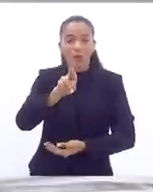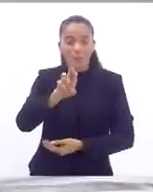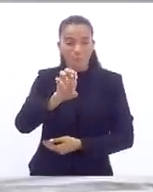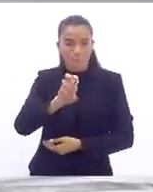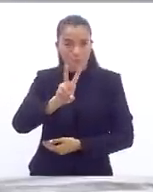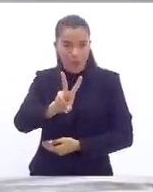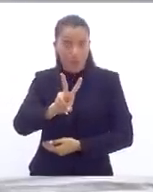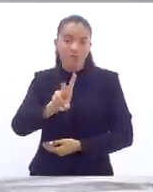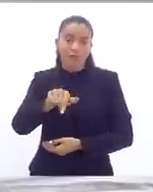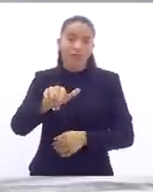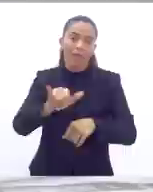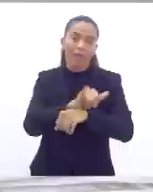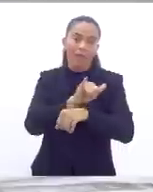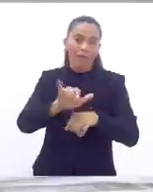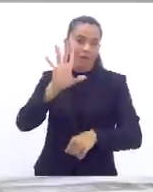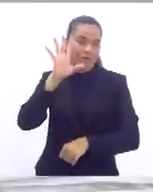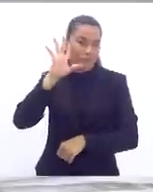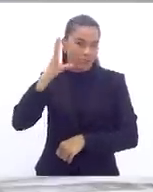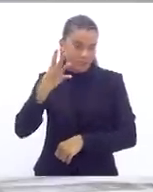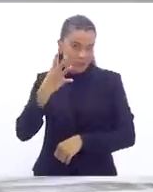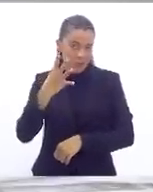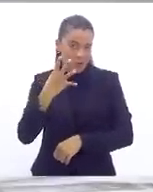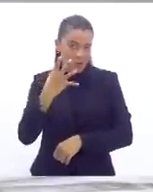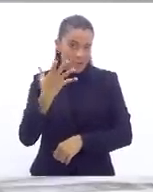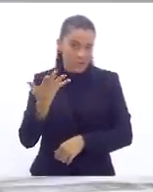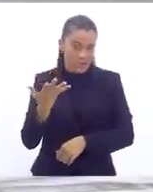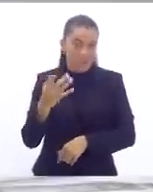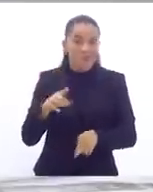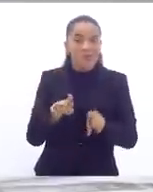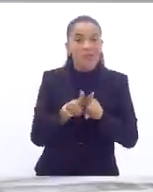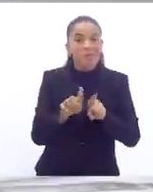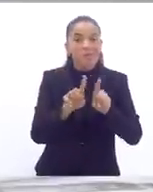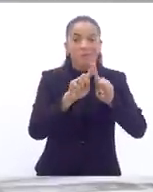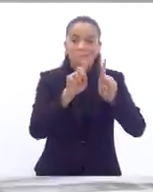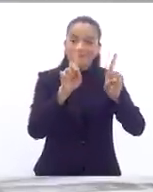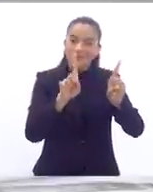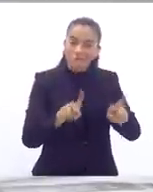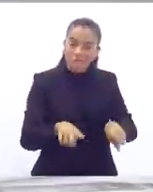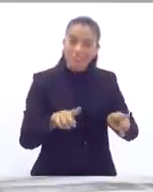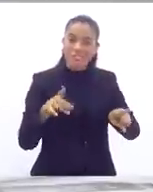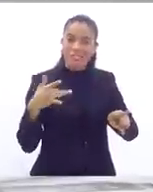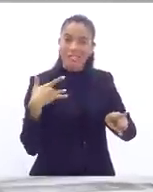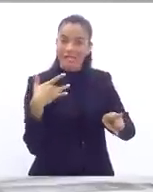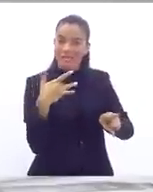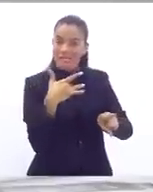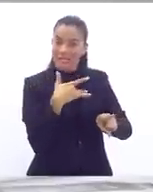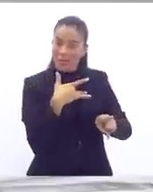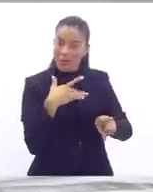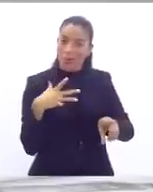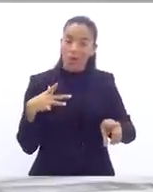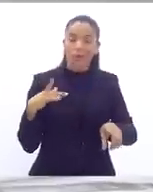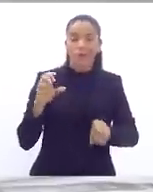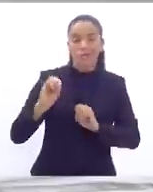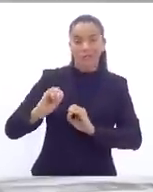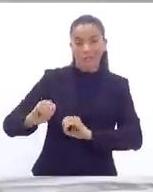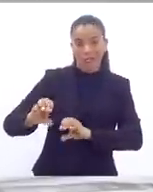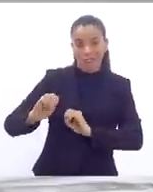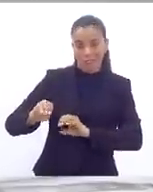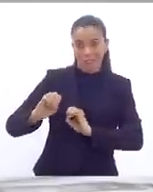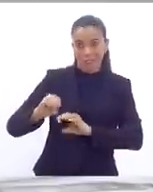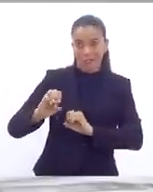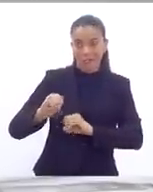a saída inclusive dos servidores da Saúde da educação